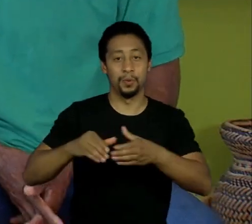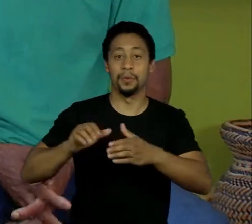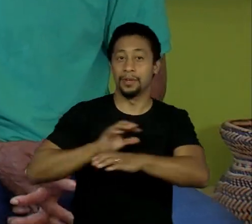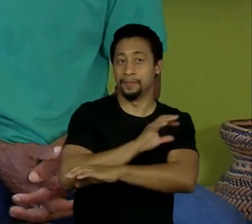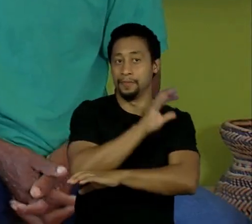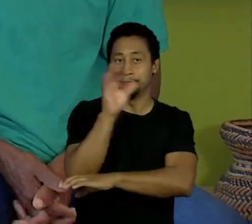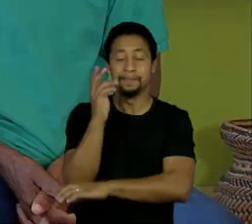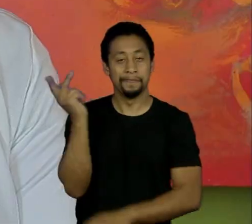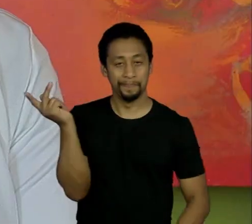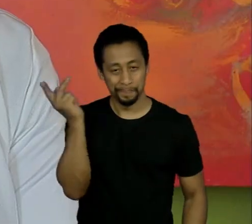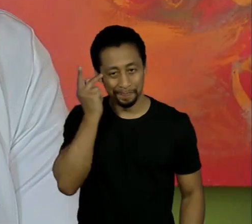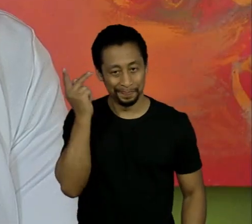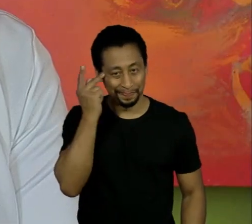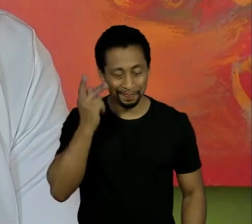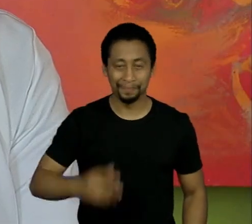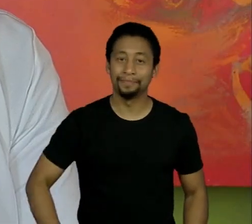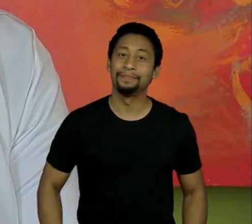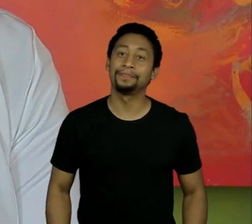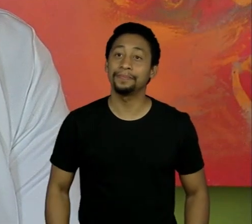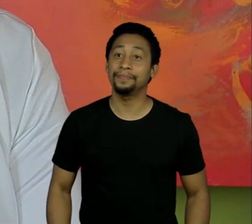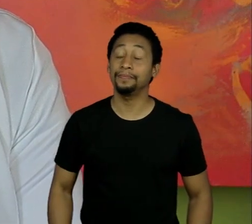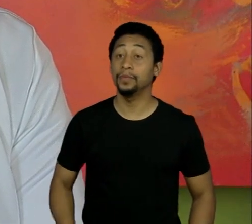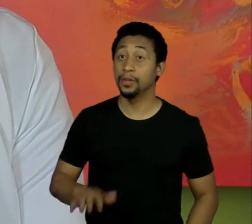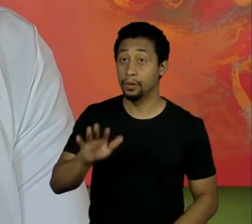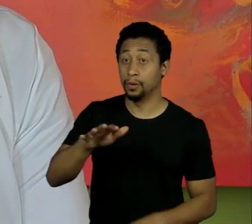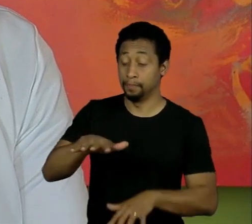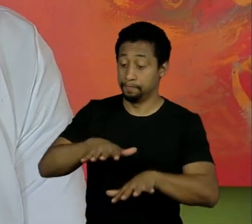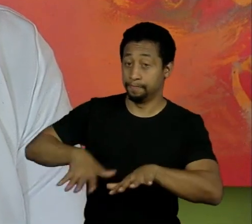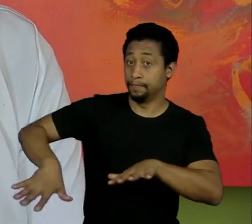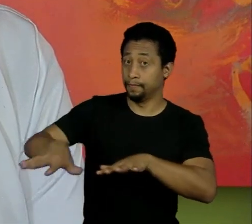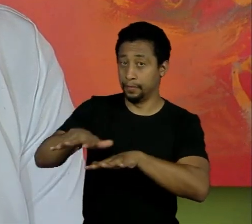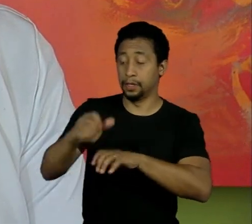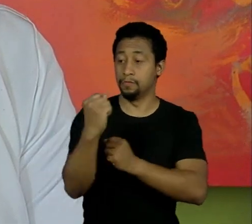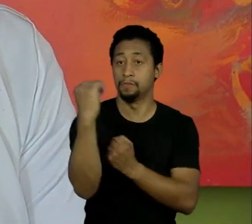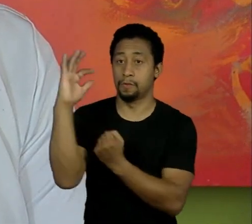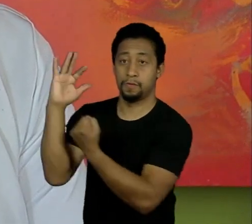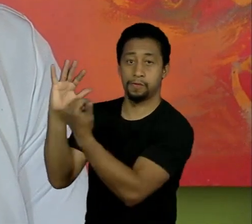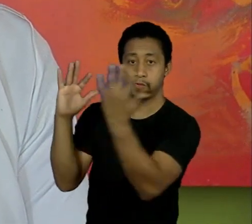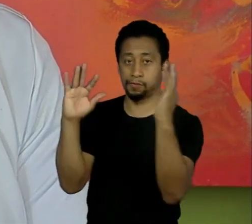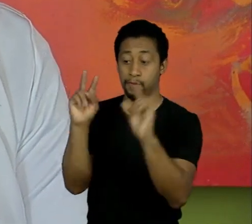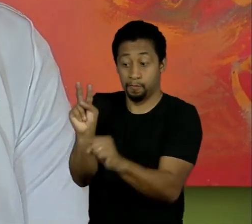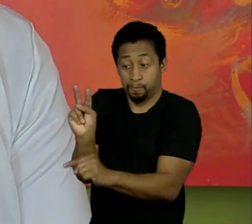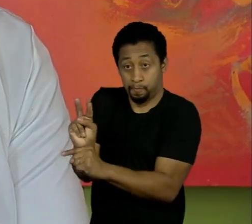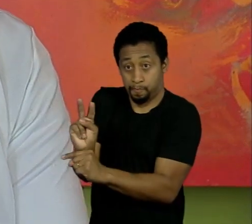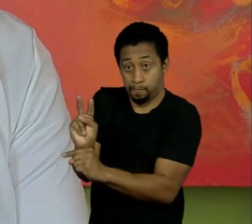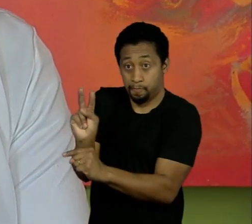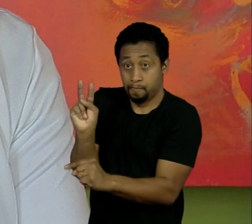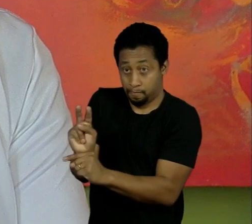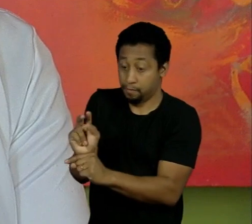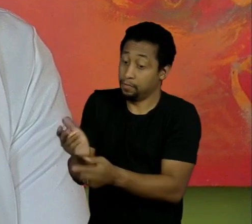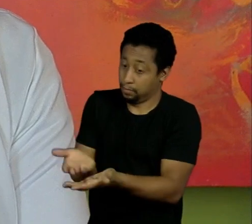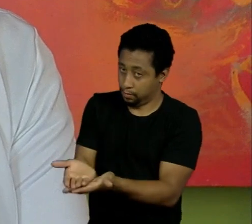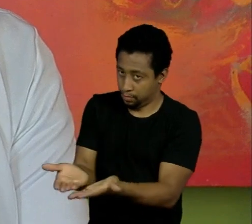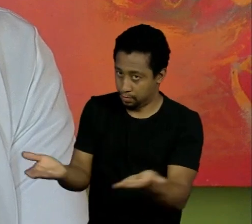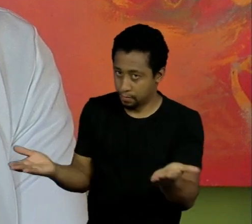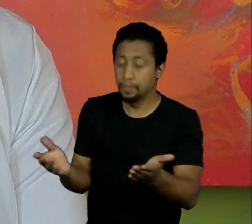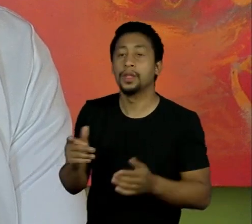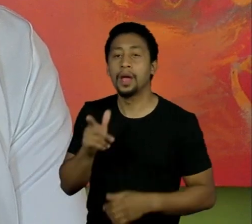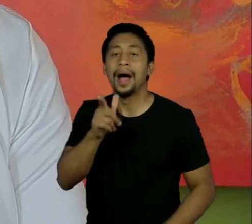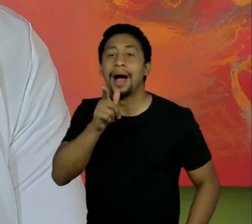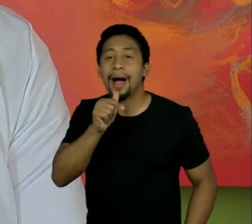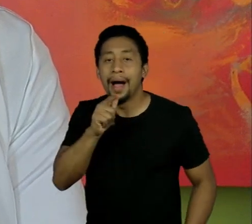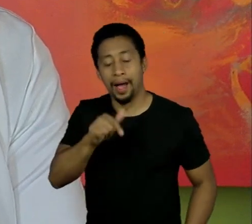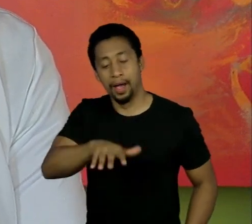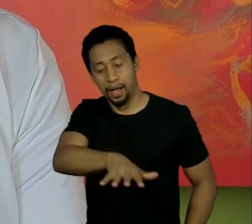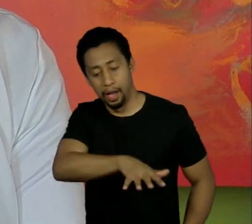São Paulo. Uma área mais cultivada, com árvore, tem a água, acesso